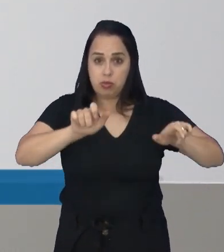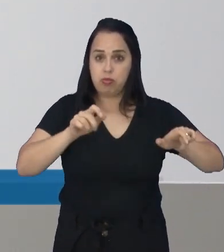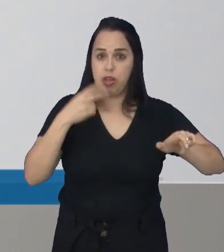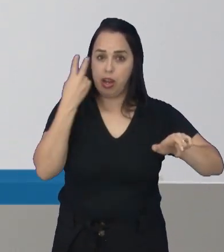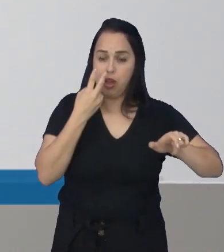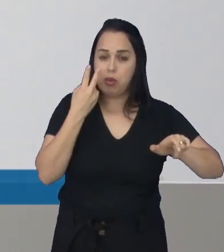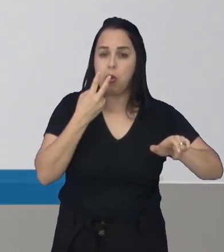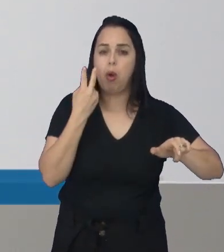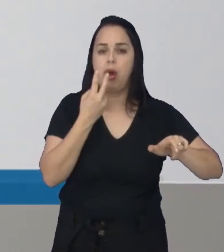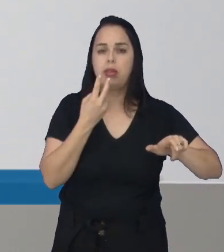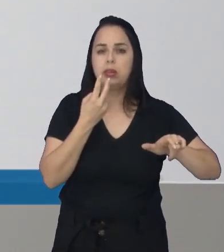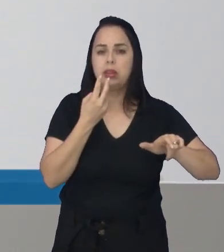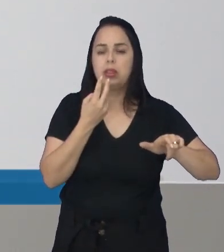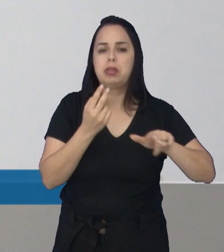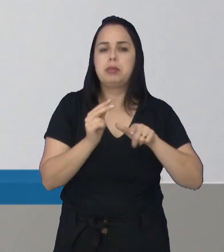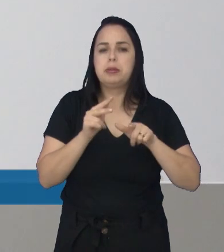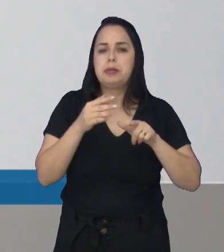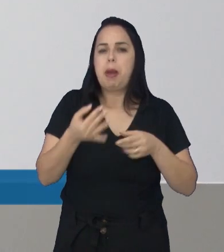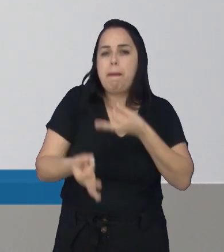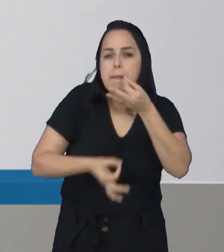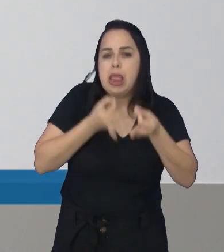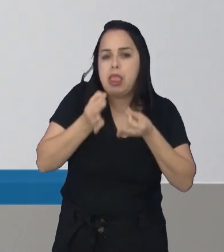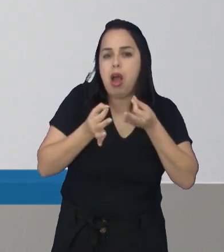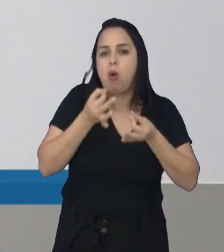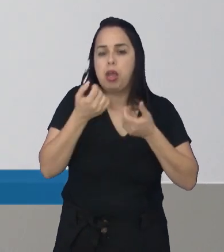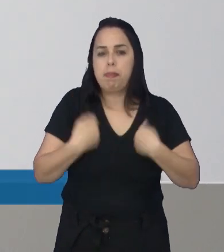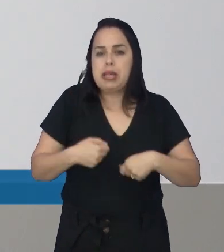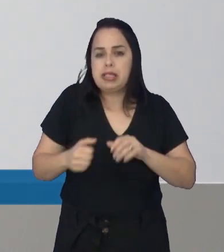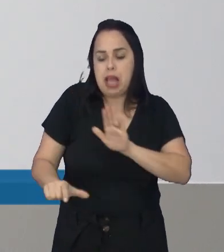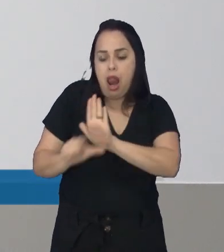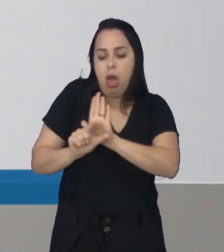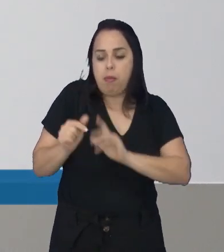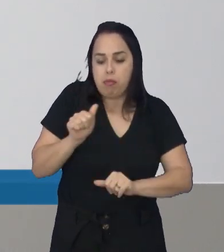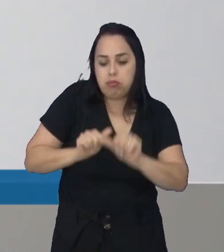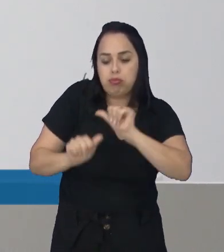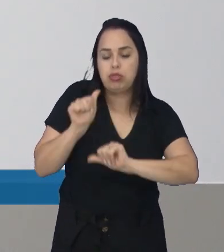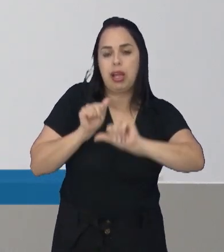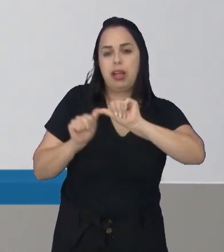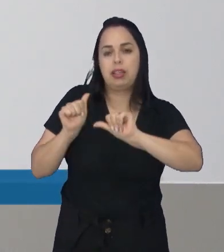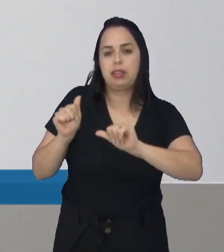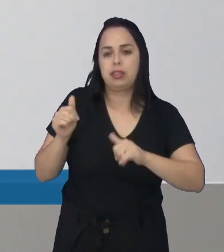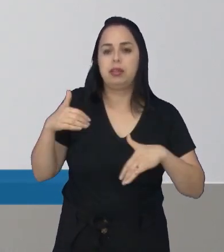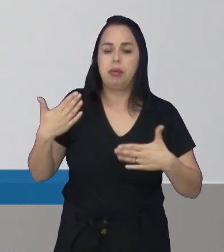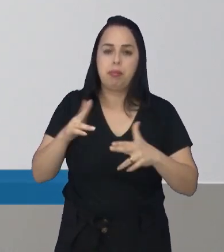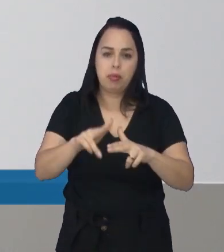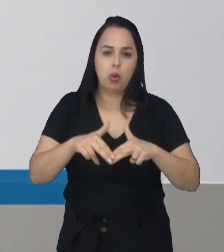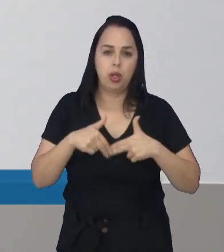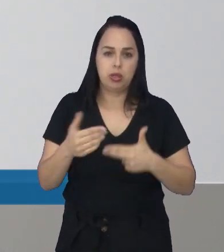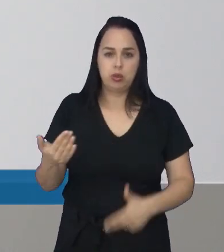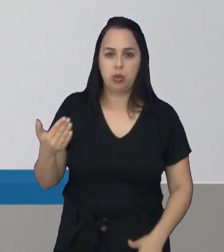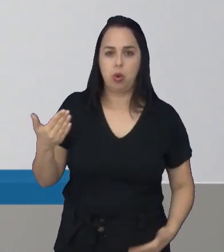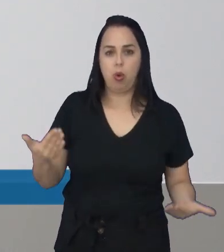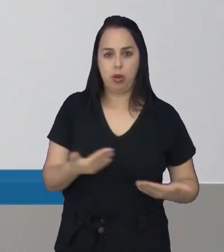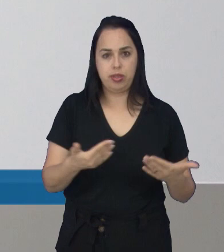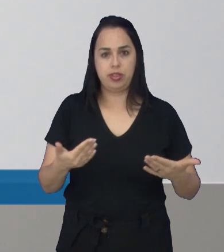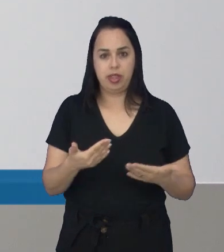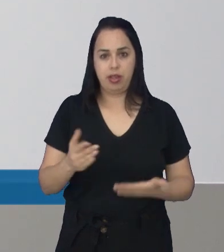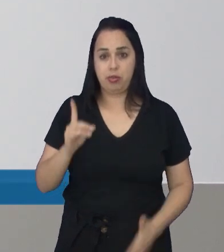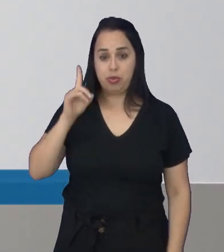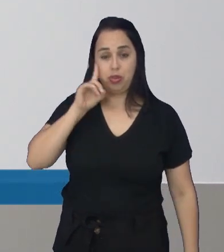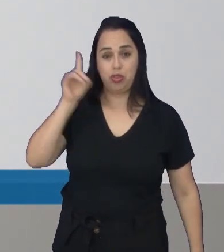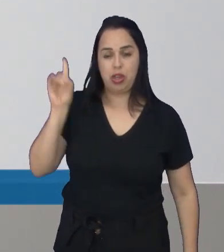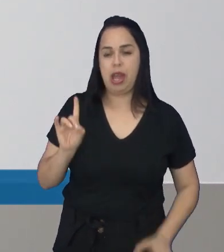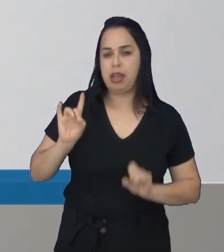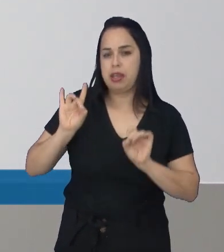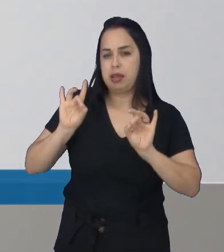de promover ajustes correções né Então esse é o dia né coroando mais